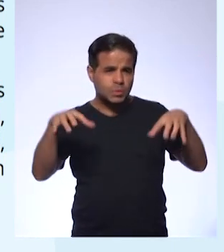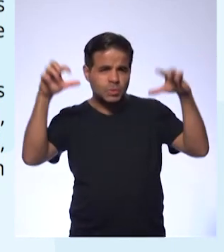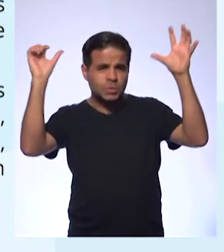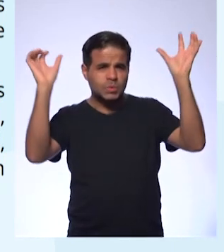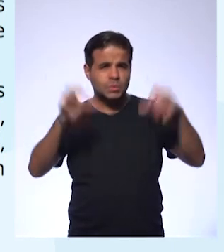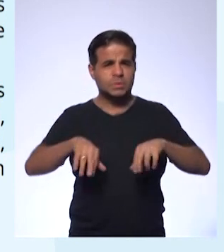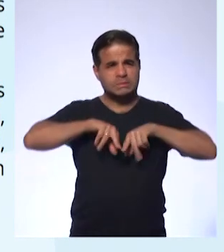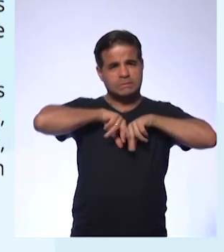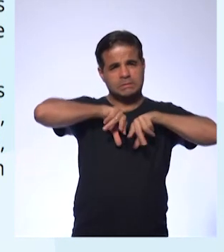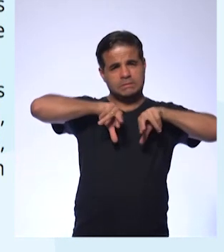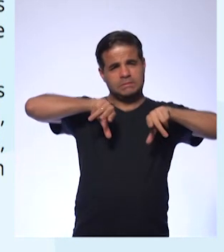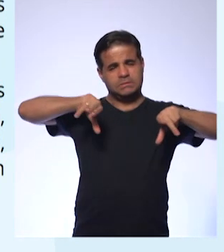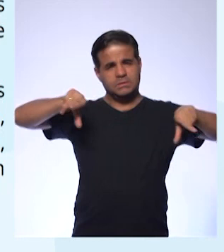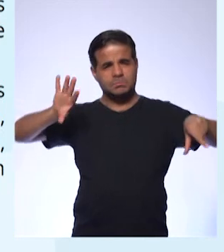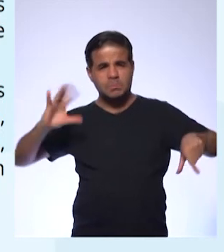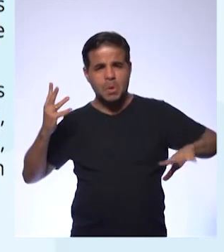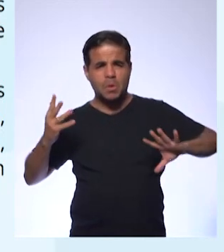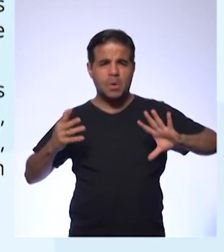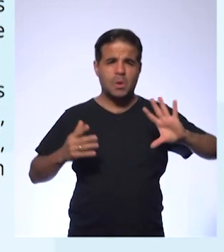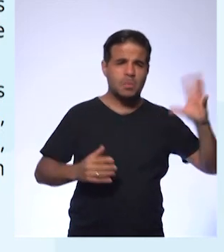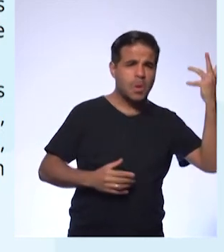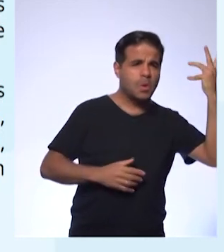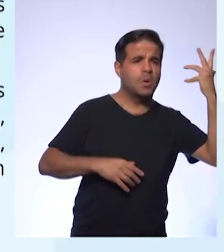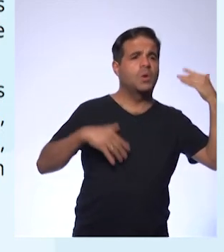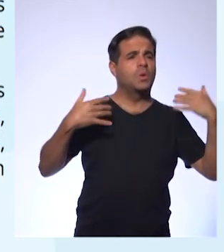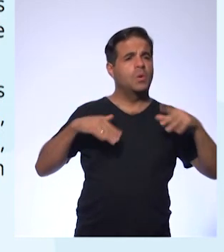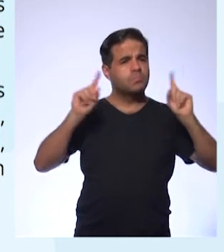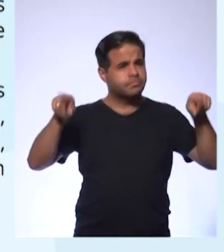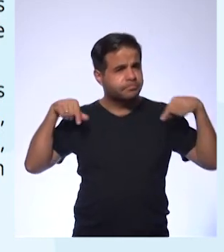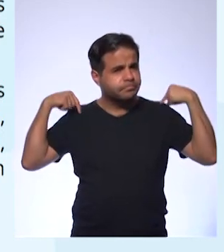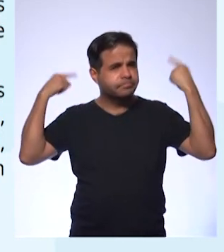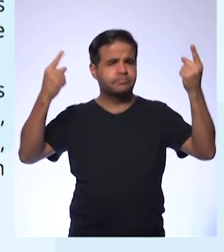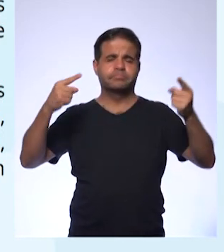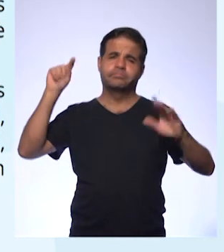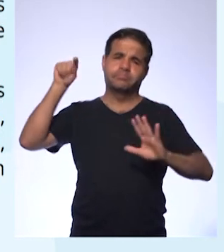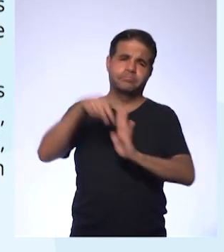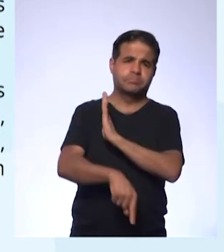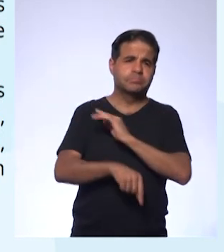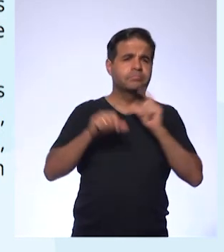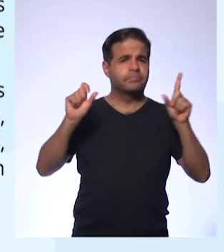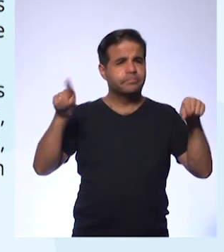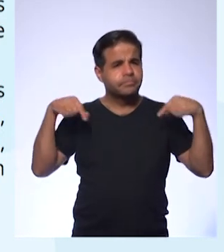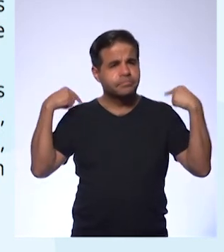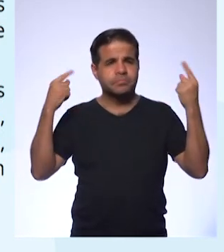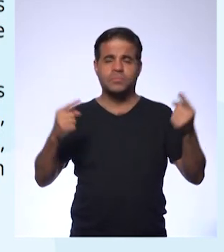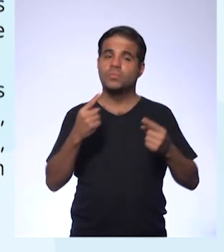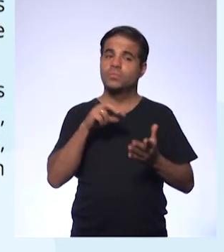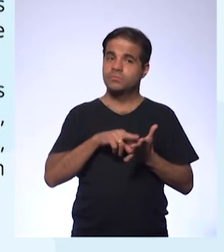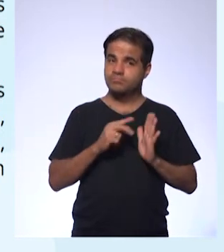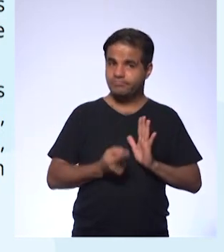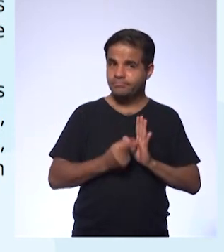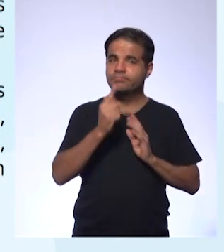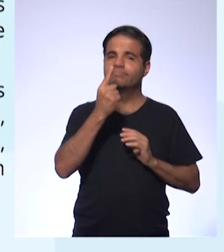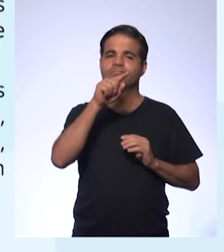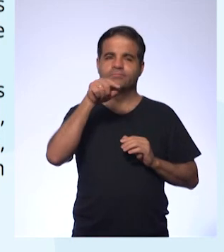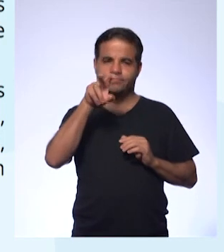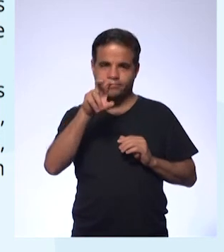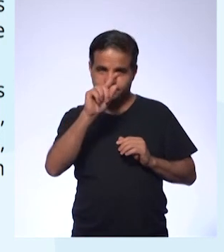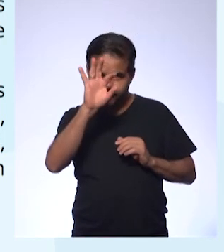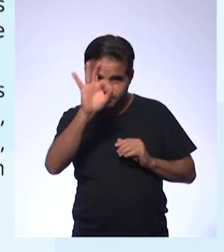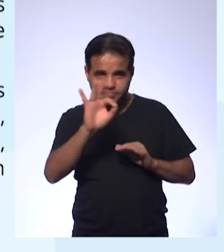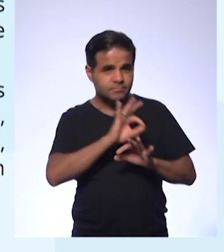e vários eventos climáticos bem mais amplos e intensos do que o significado pessoal